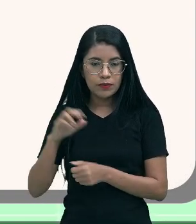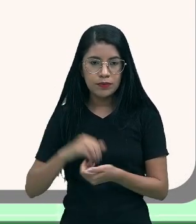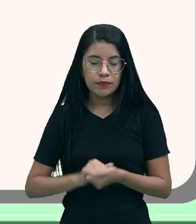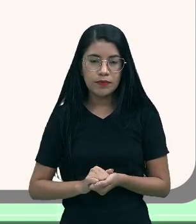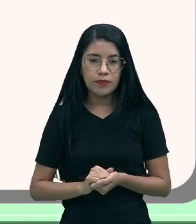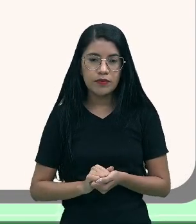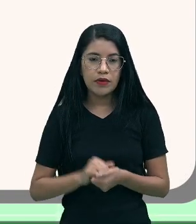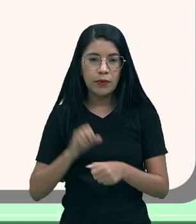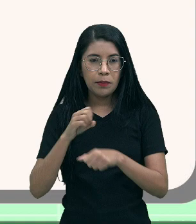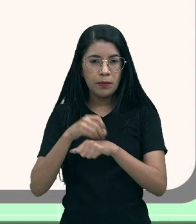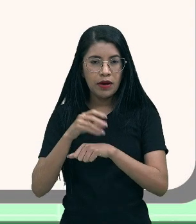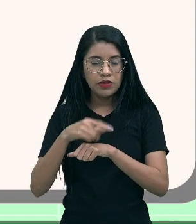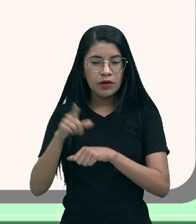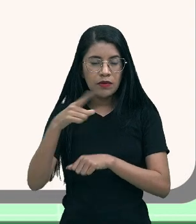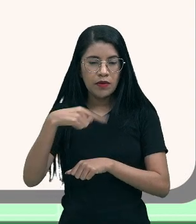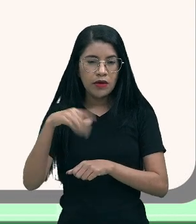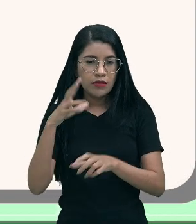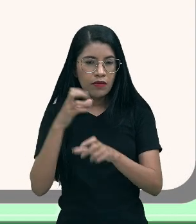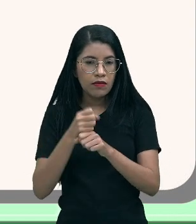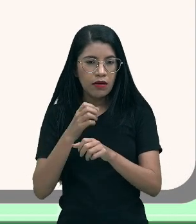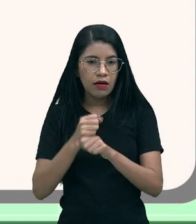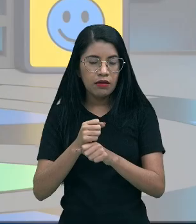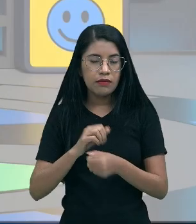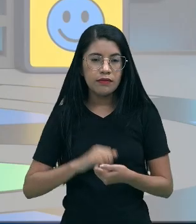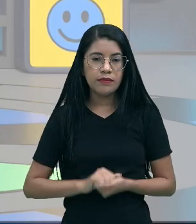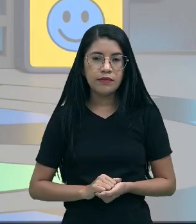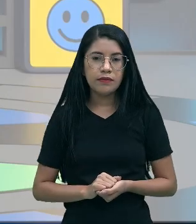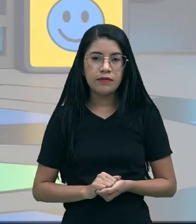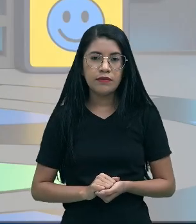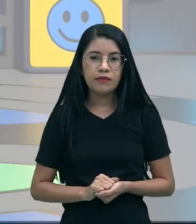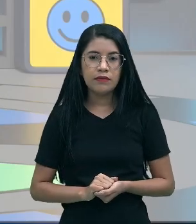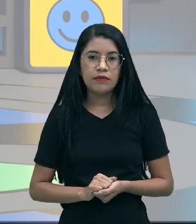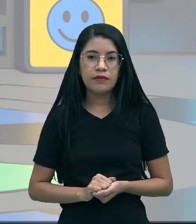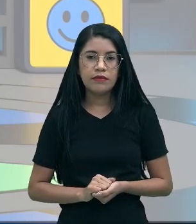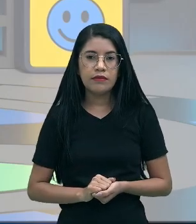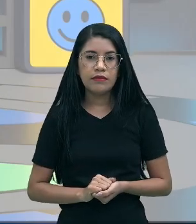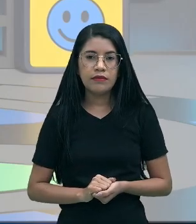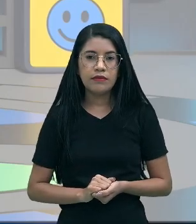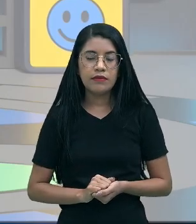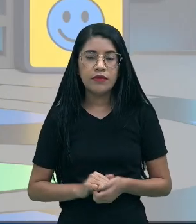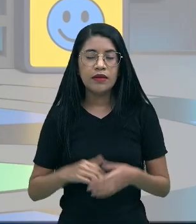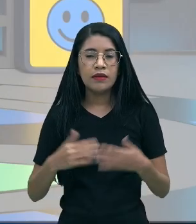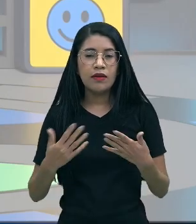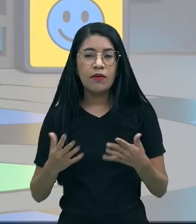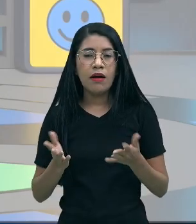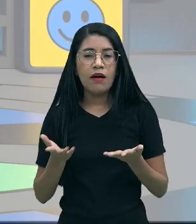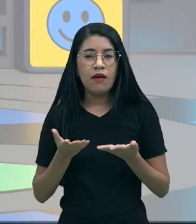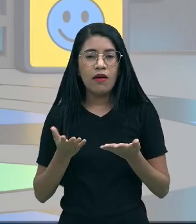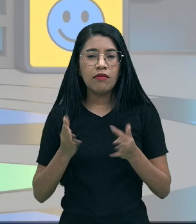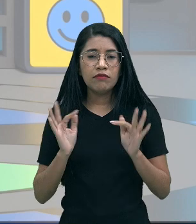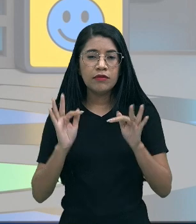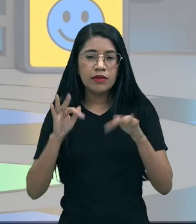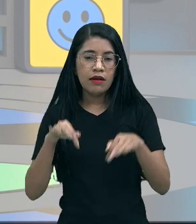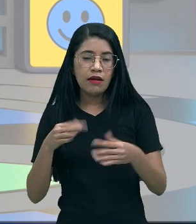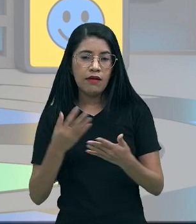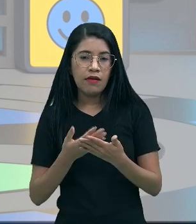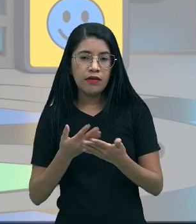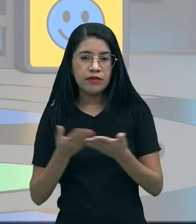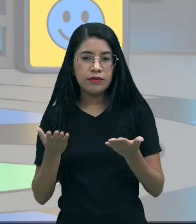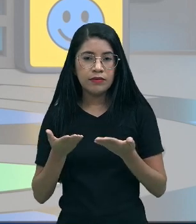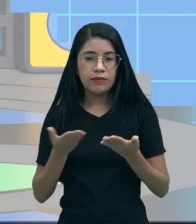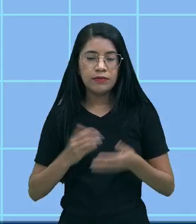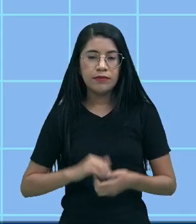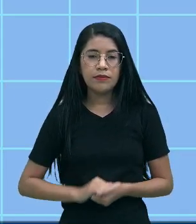dica para calcular a resistência equivalente para vocês. E agora, então, vamos ao encerramento da nossa